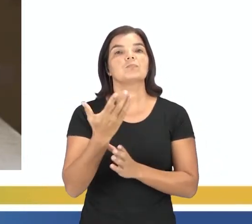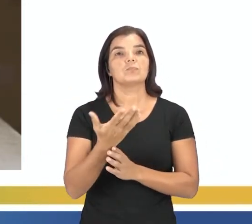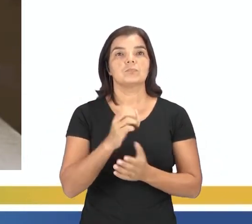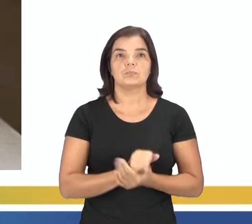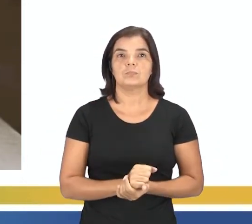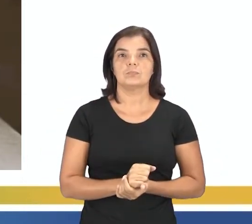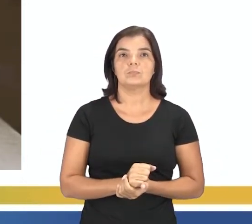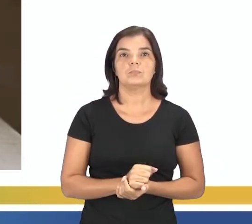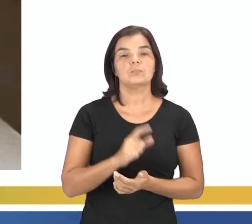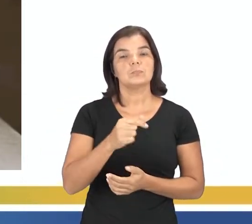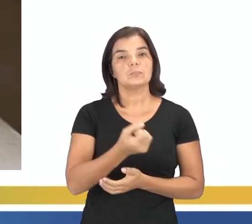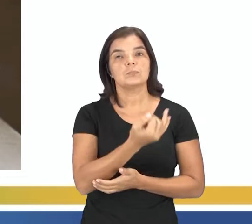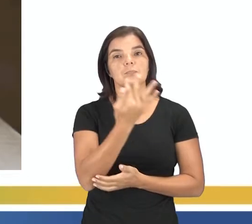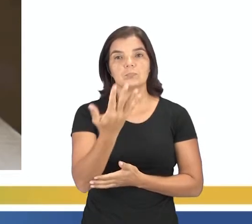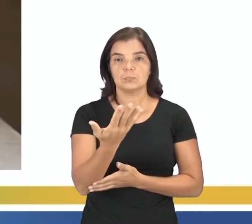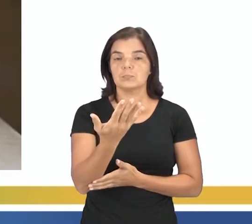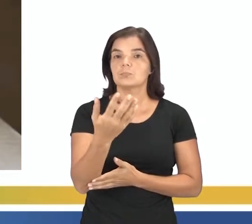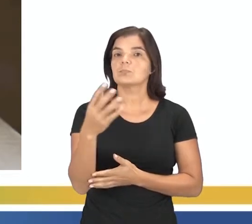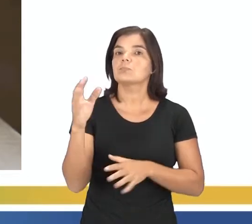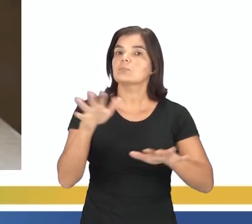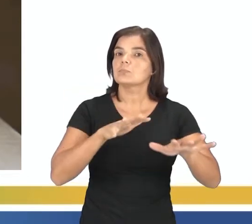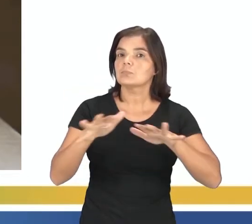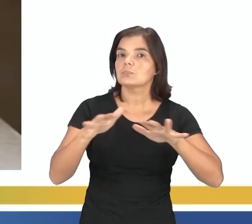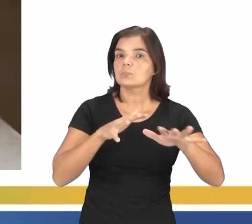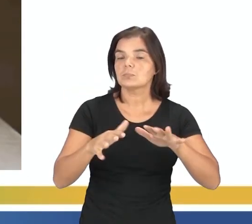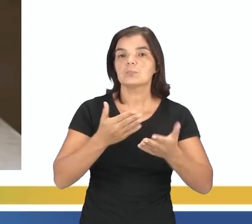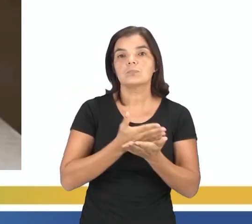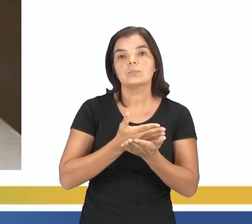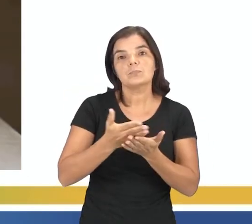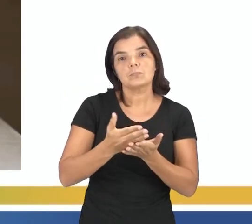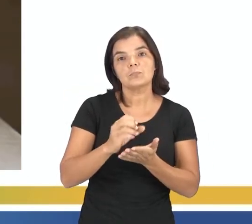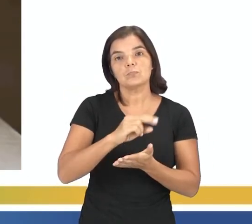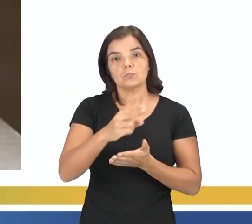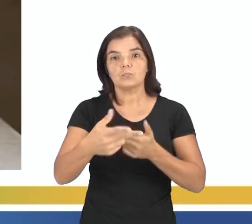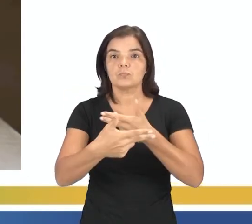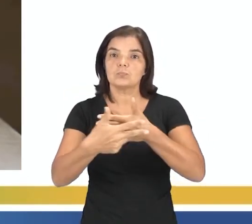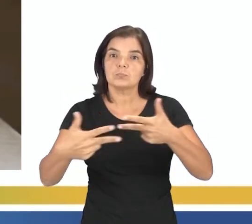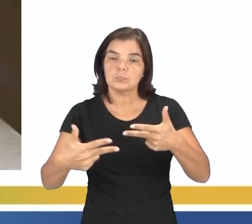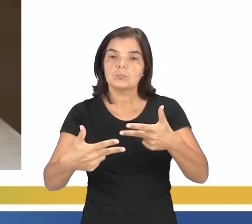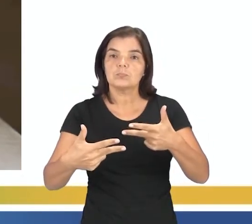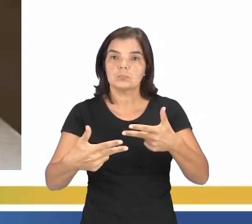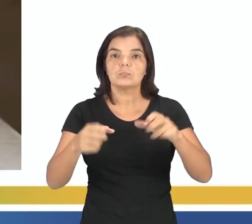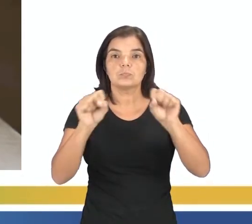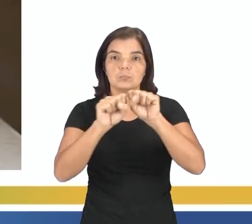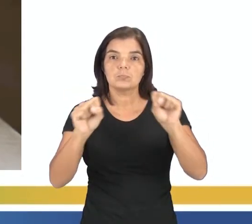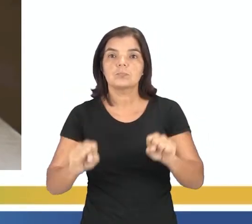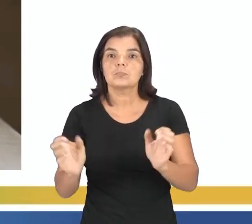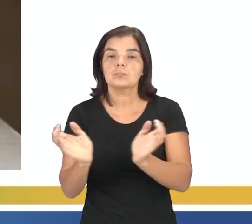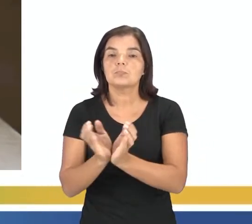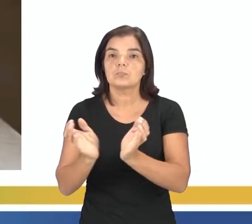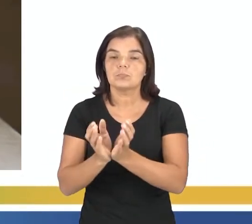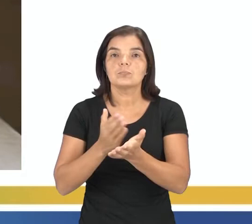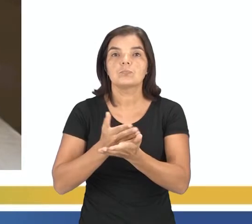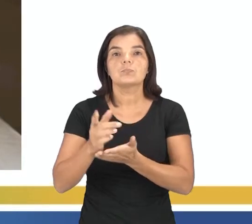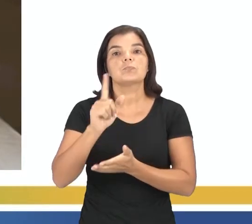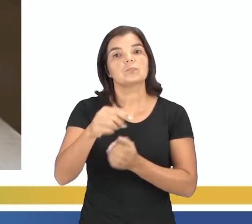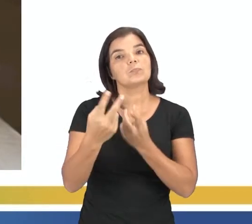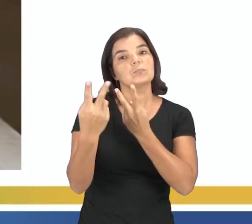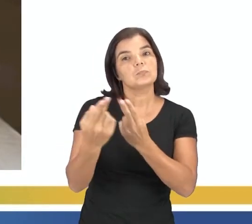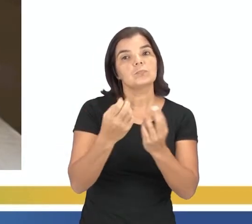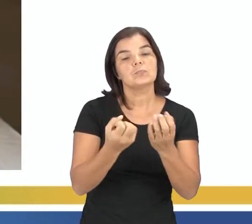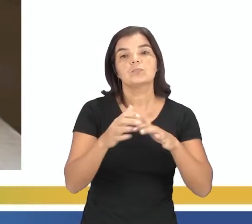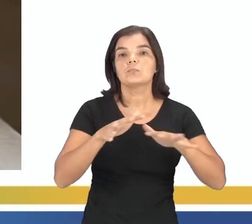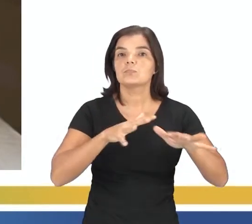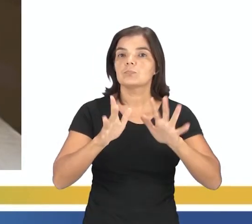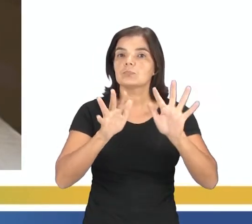nesse caso? A quantidade de movimento inicial de um corpo ou do sistema de corpos deve ser igual à quantidade de